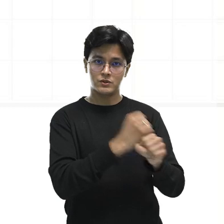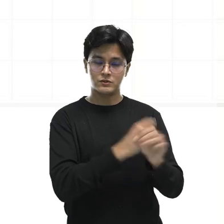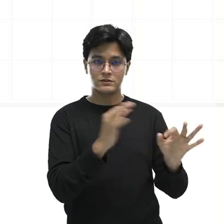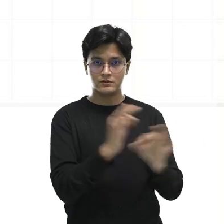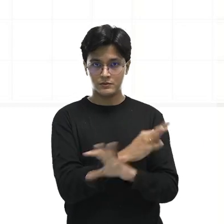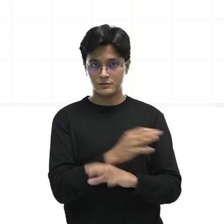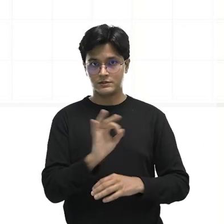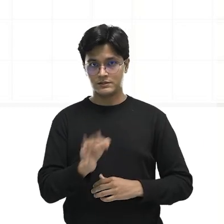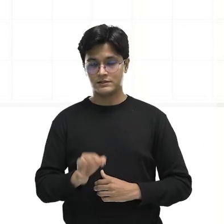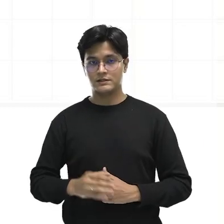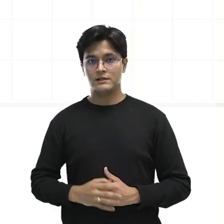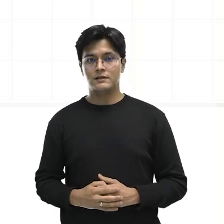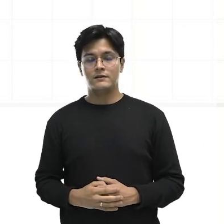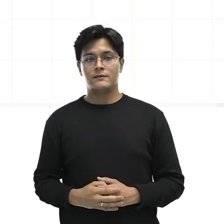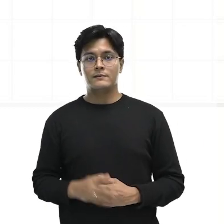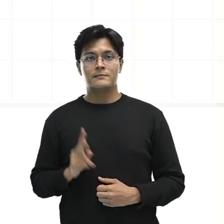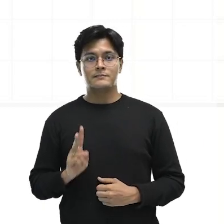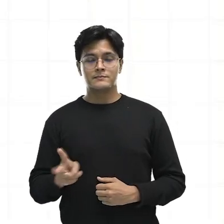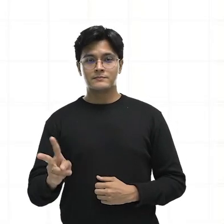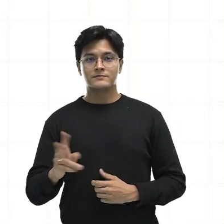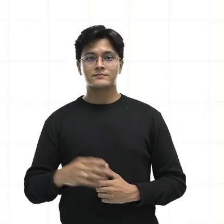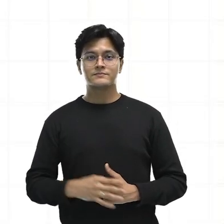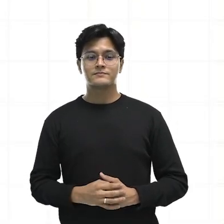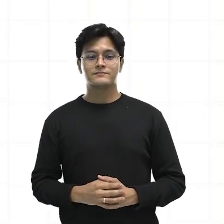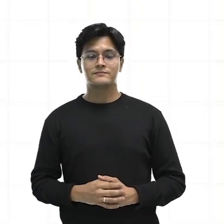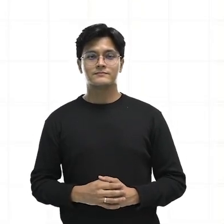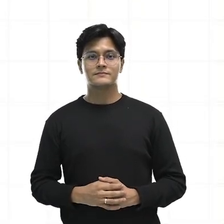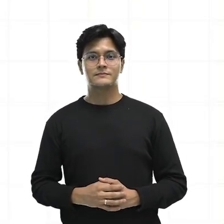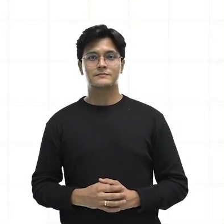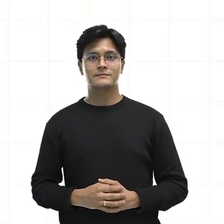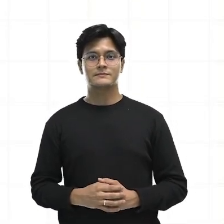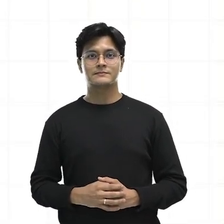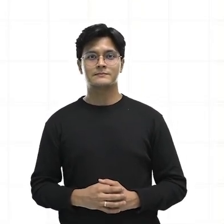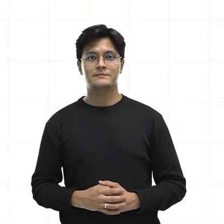construída. Bacana? Vamos seguindo para a próxima.